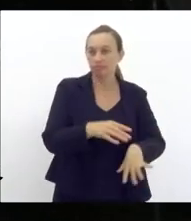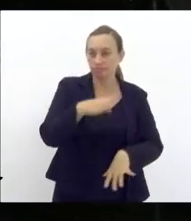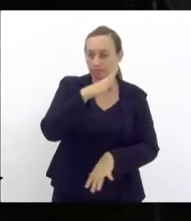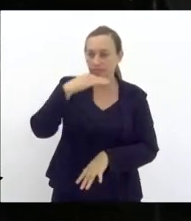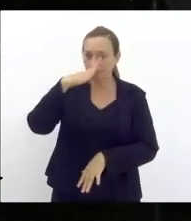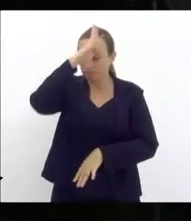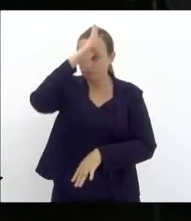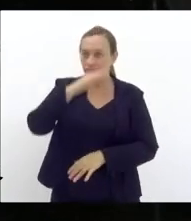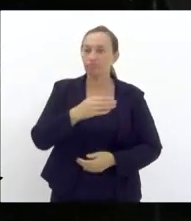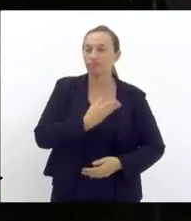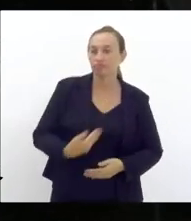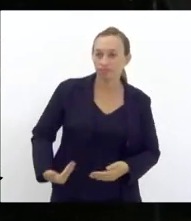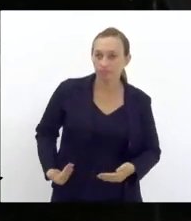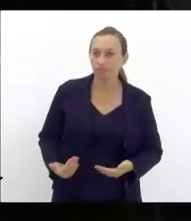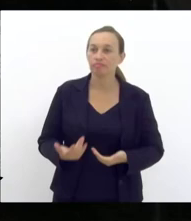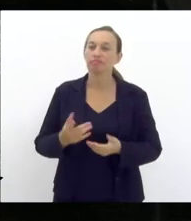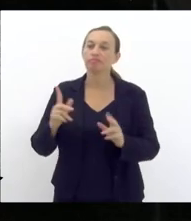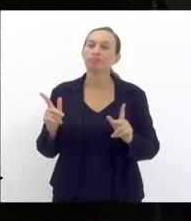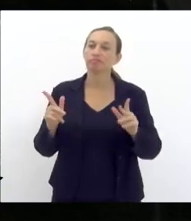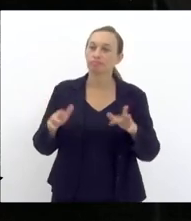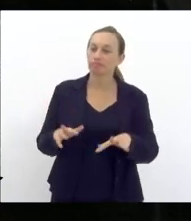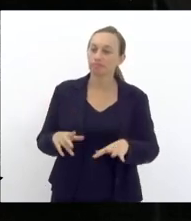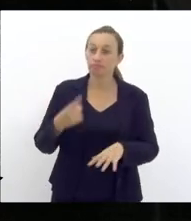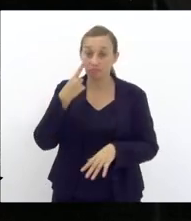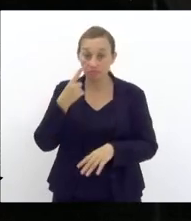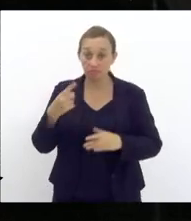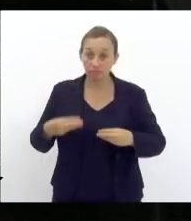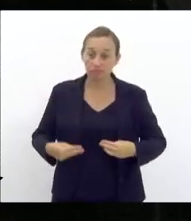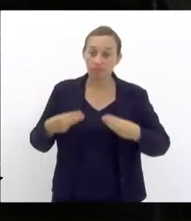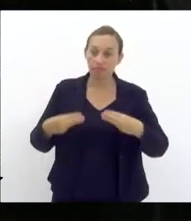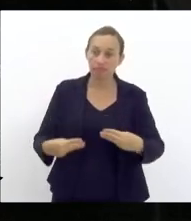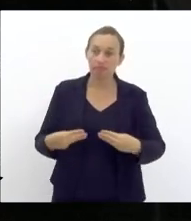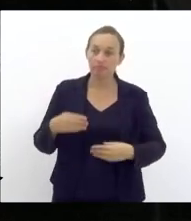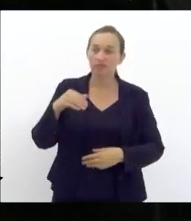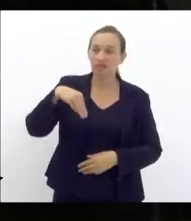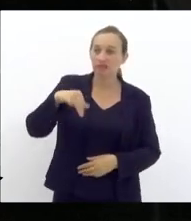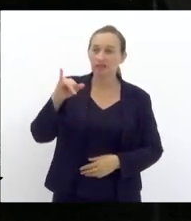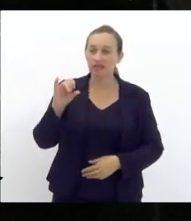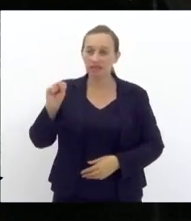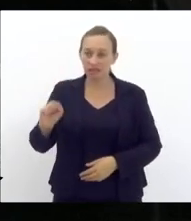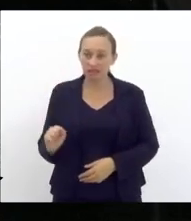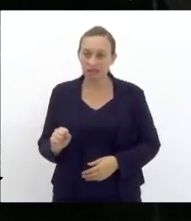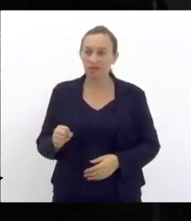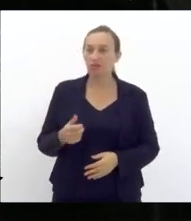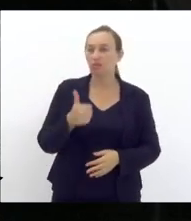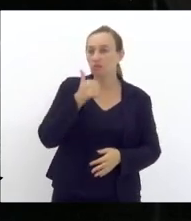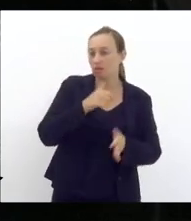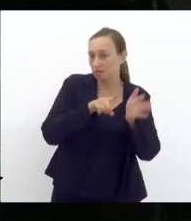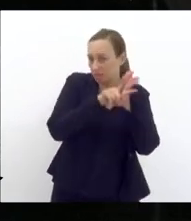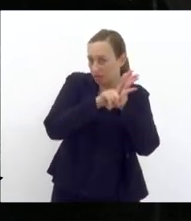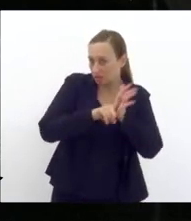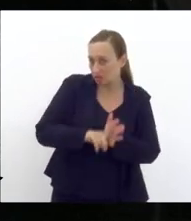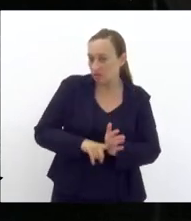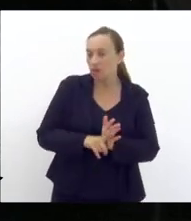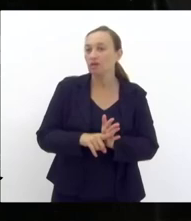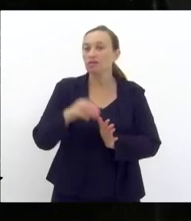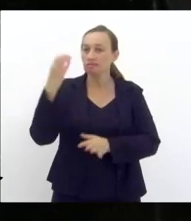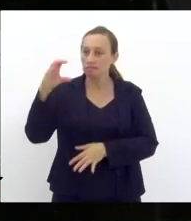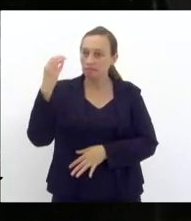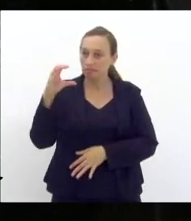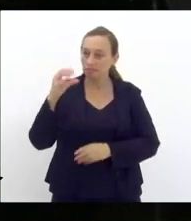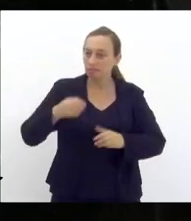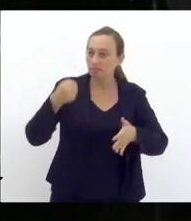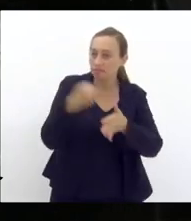Então faz uma baita diferença ver a ministra Nísia Trindade uma pesquisadora e cientista que lutou